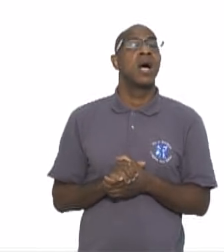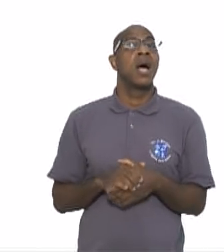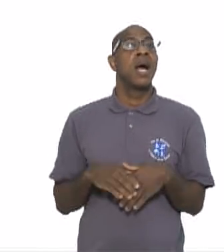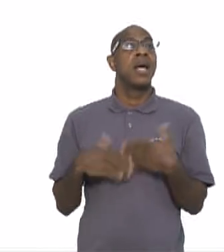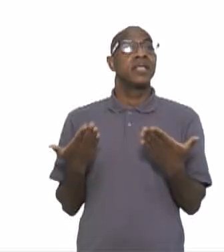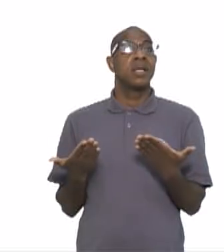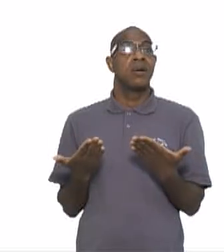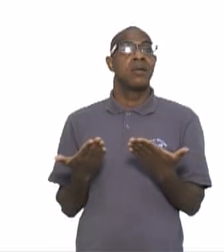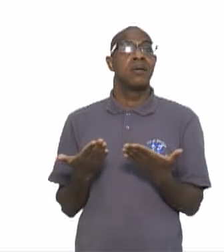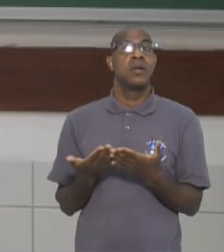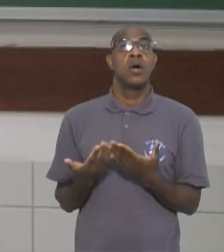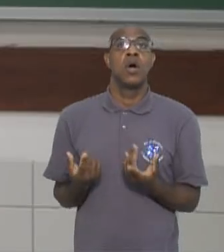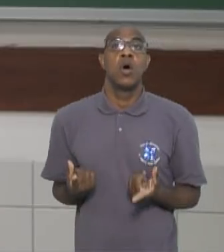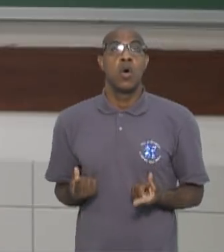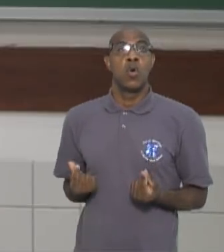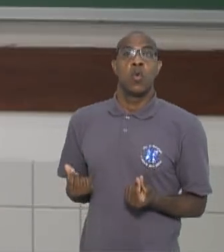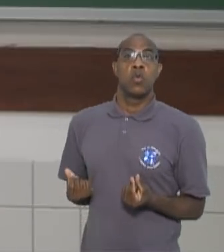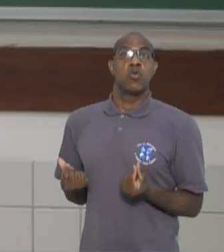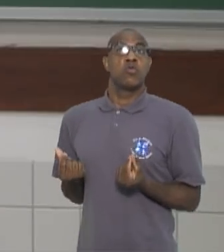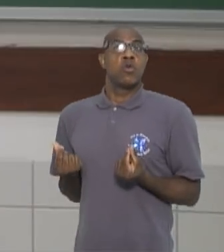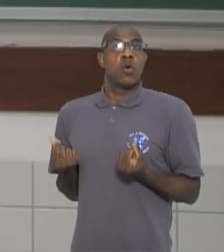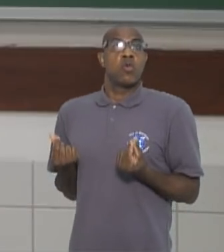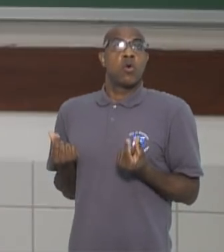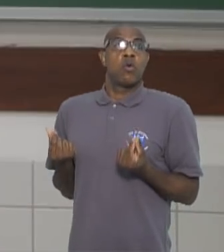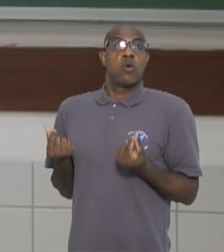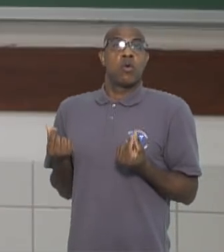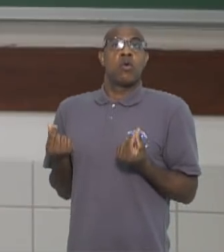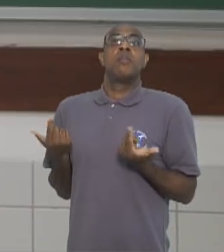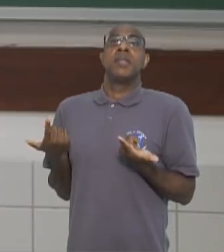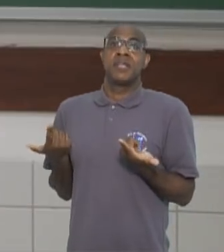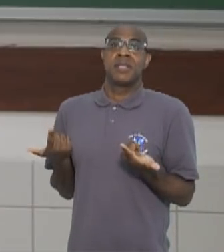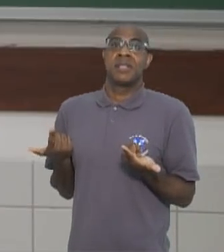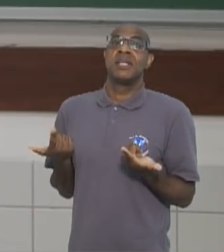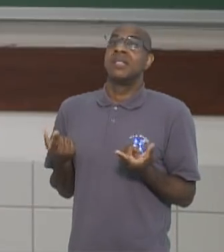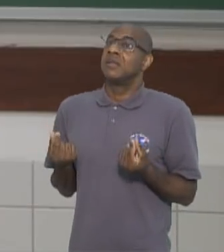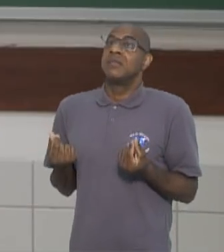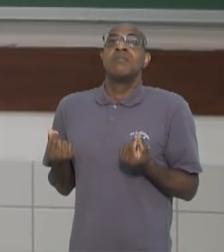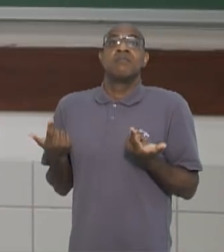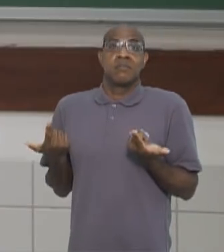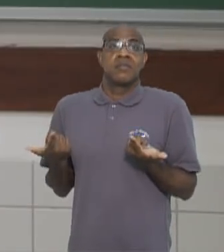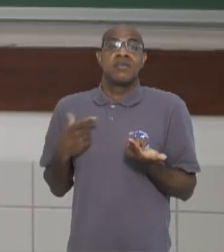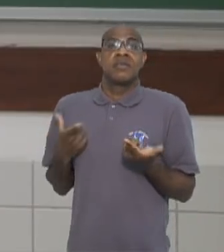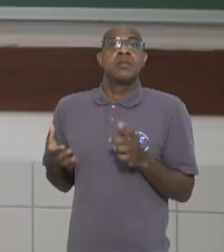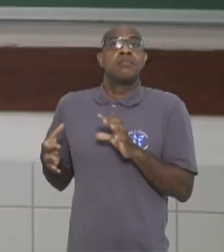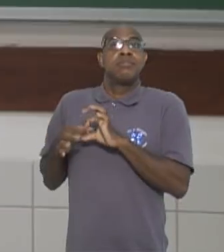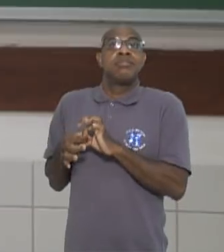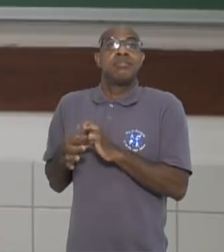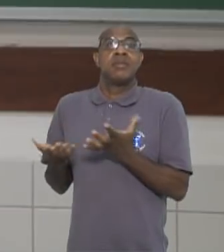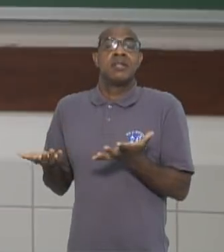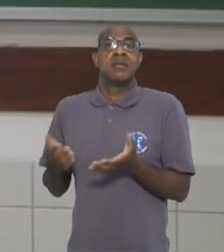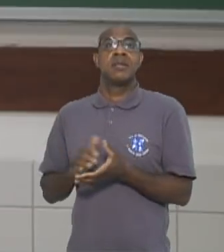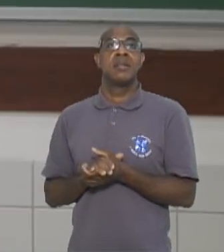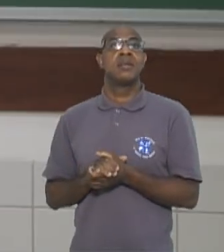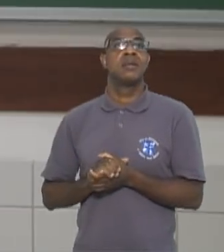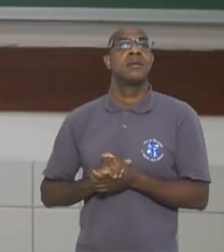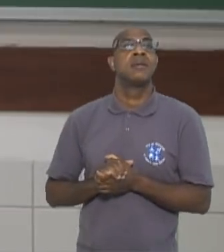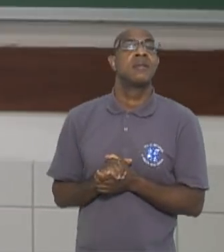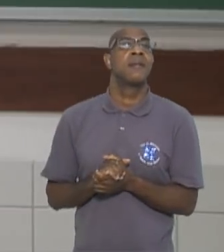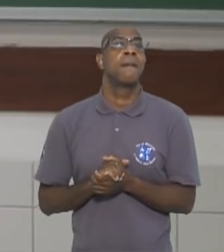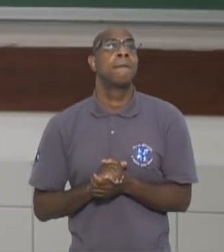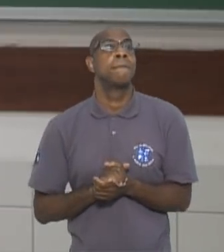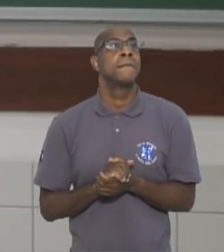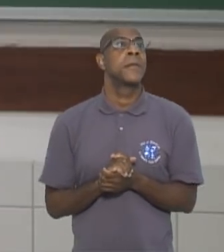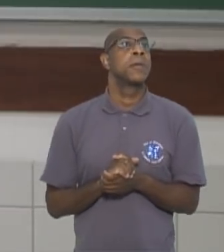a nobreza tinha todos os privilégios junto com o clero, enquanto os camponeses ou servos não tinham privilégio